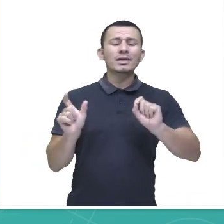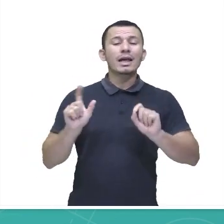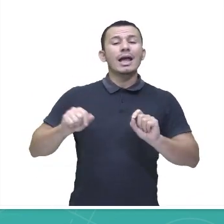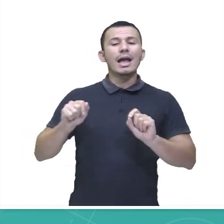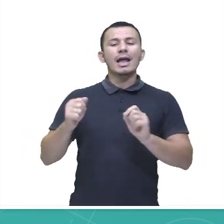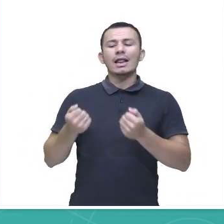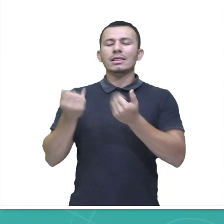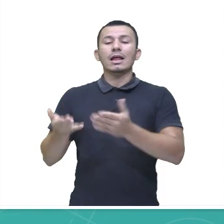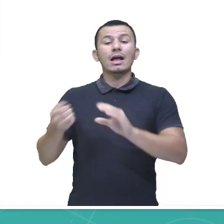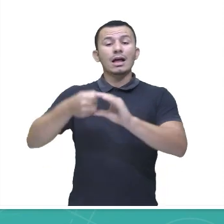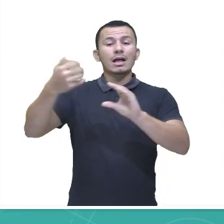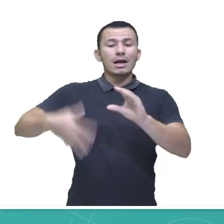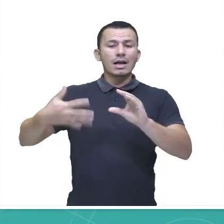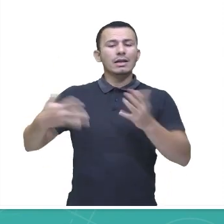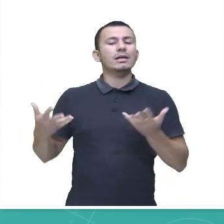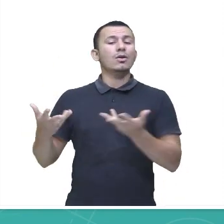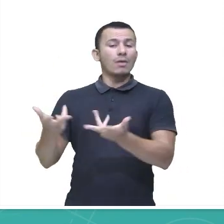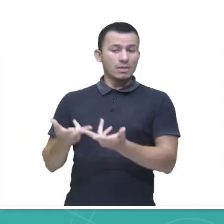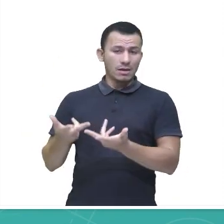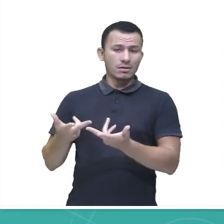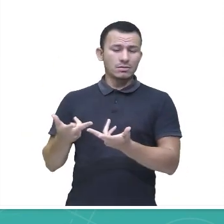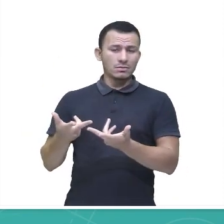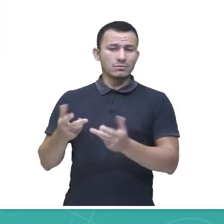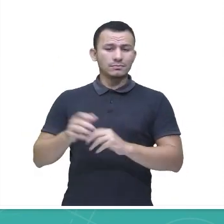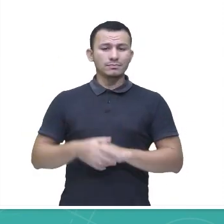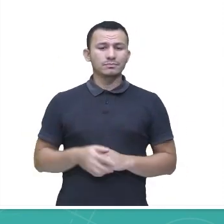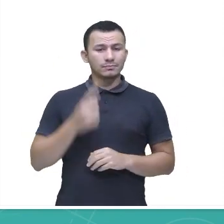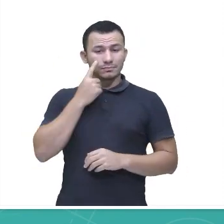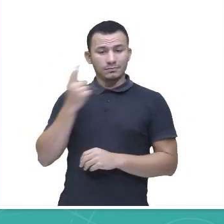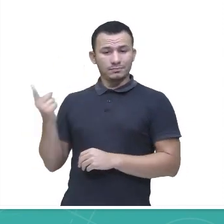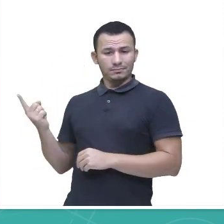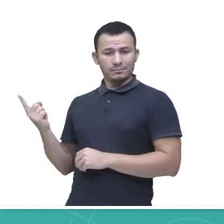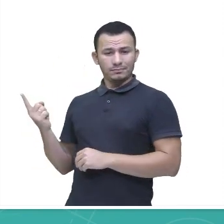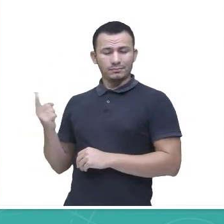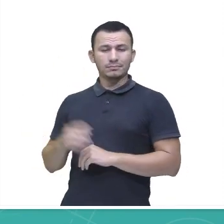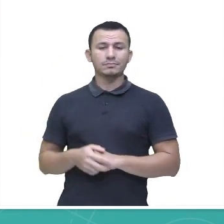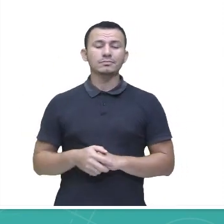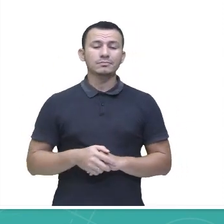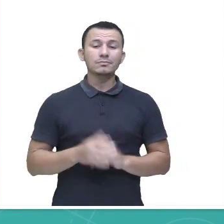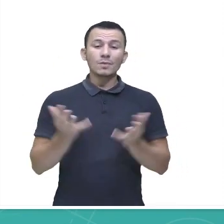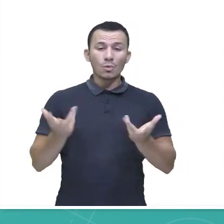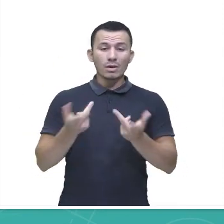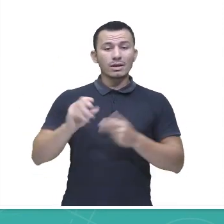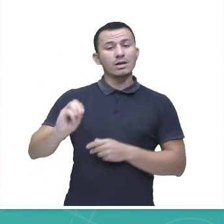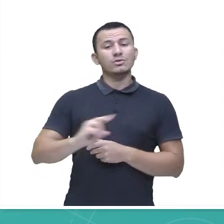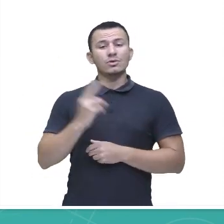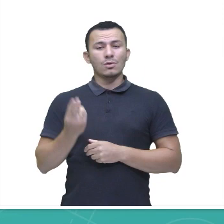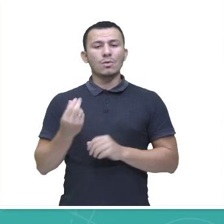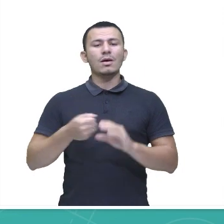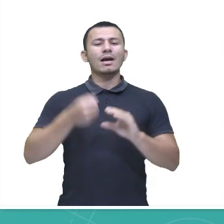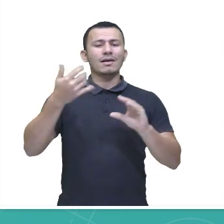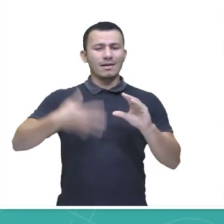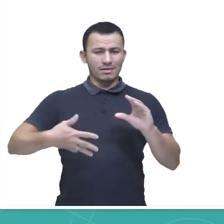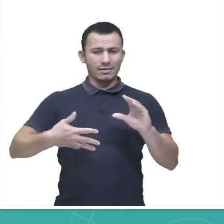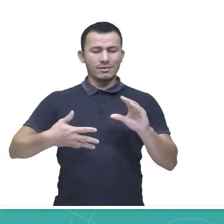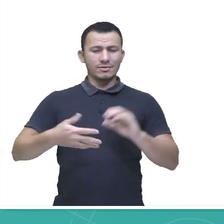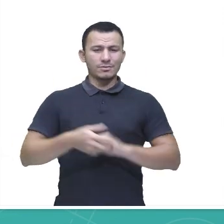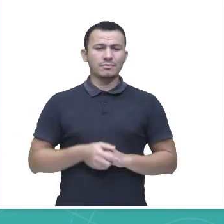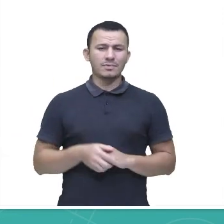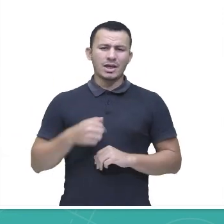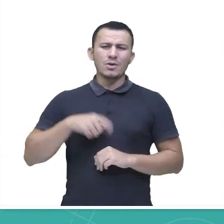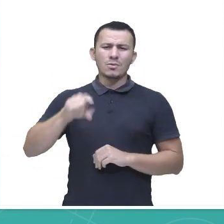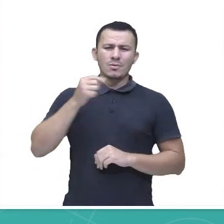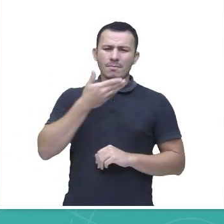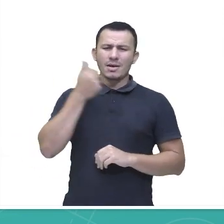qualifica ou caracteriza, tá? Caracteriza, pode ser também. Caracteriza. Eu até prefiro